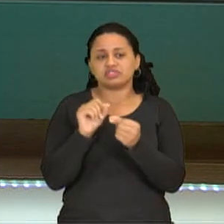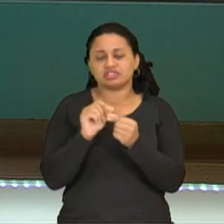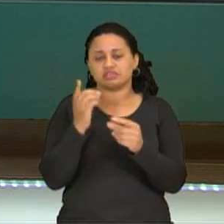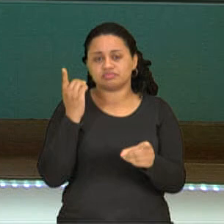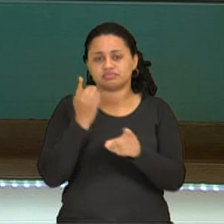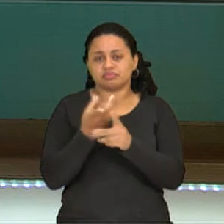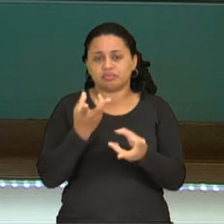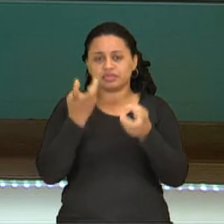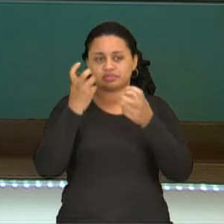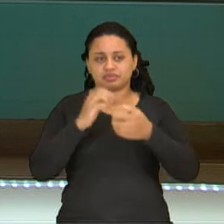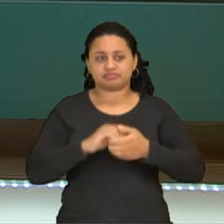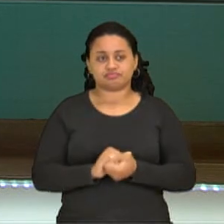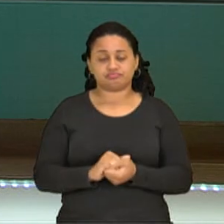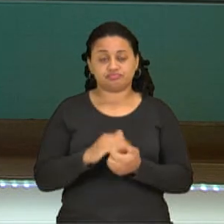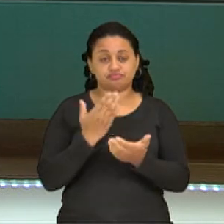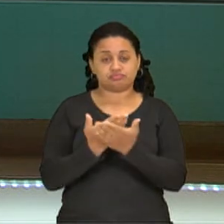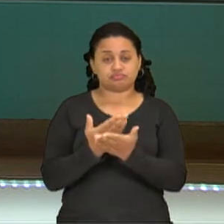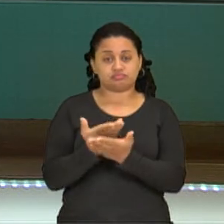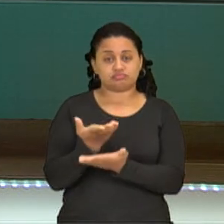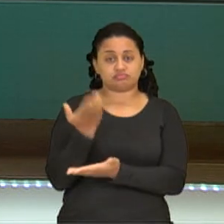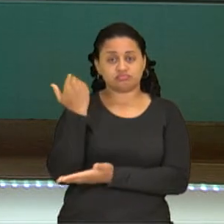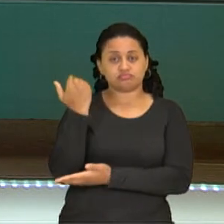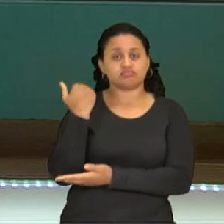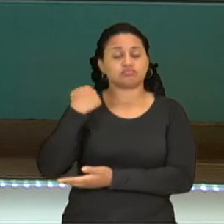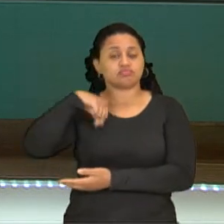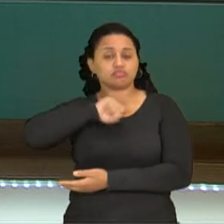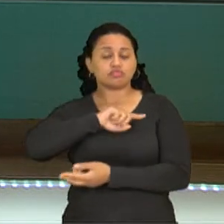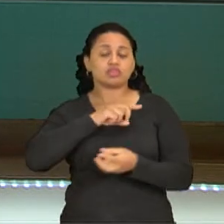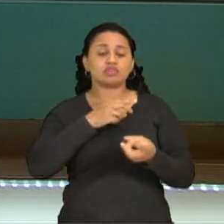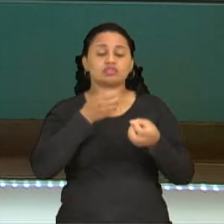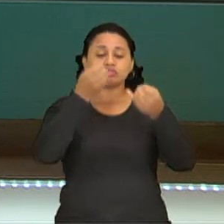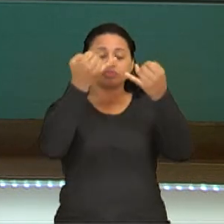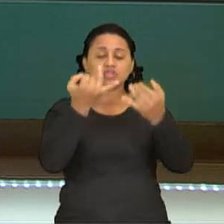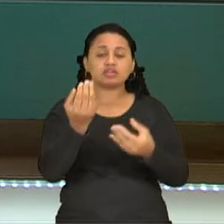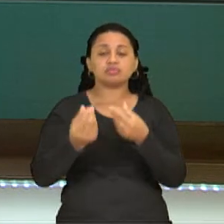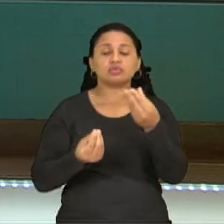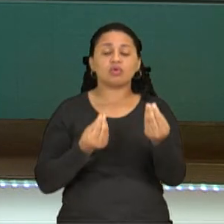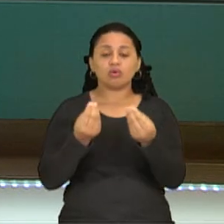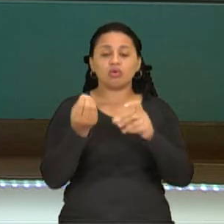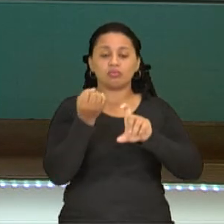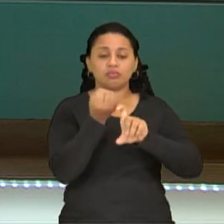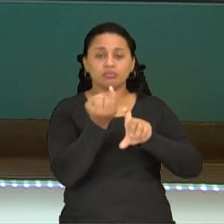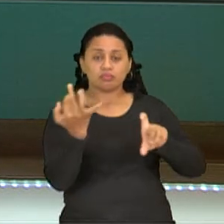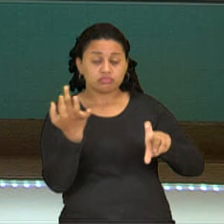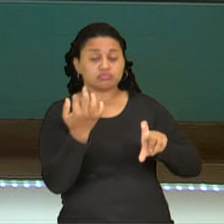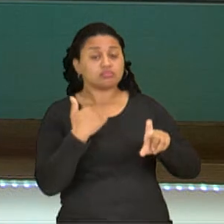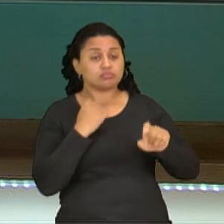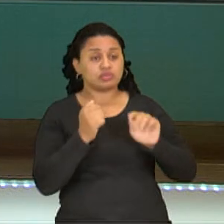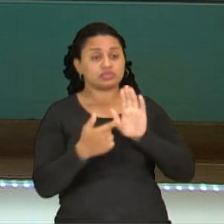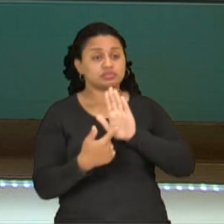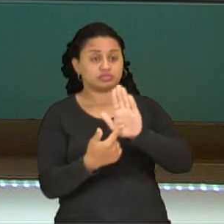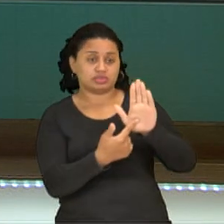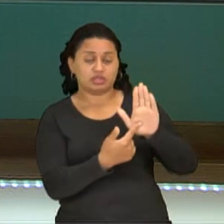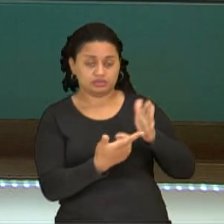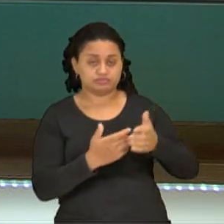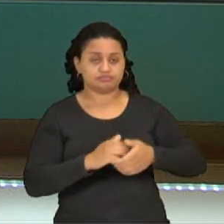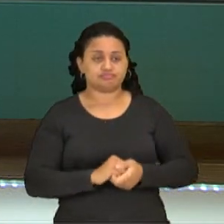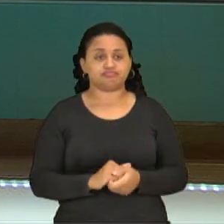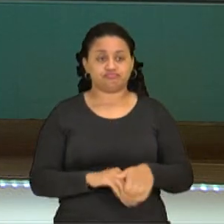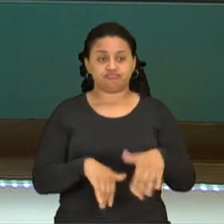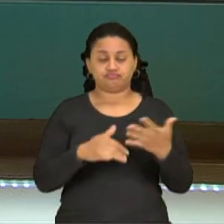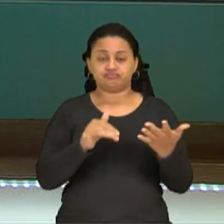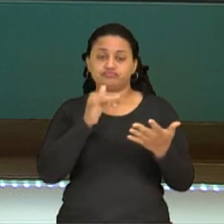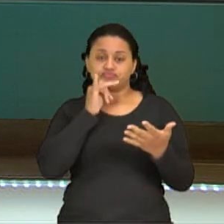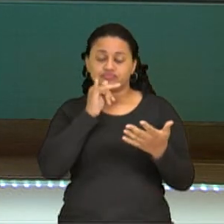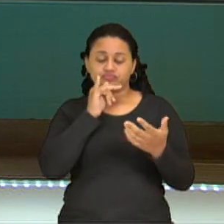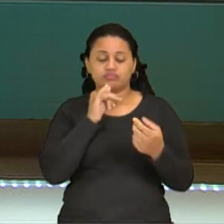aulas anteriores, comentamos como uma potência é representada. Então, por